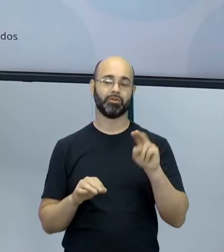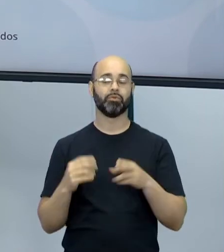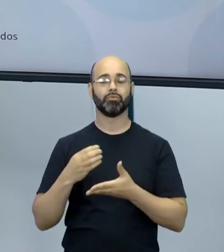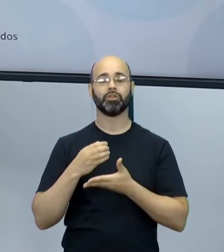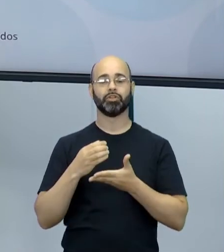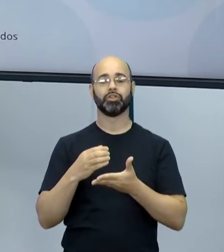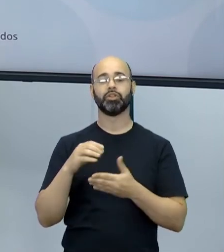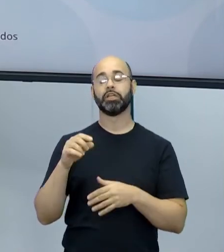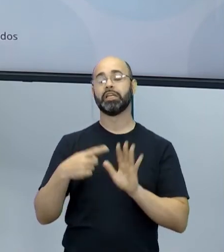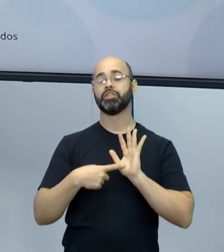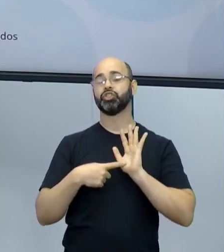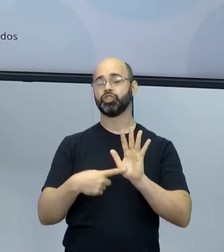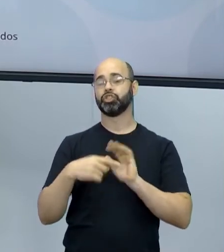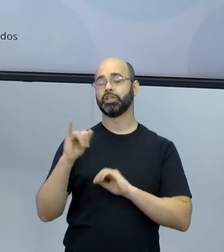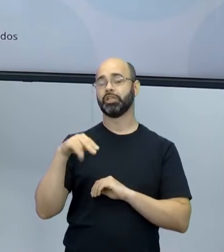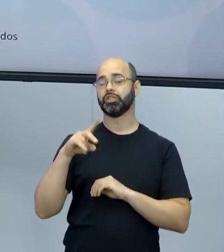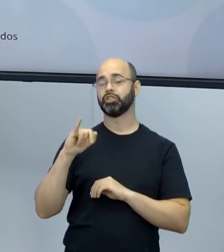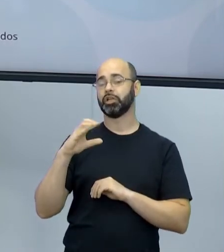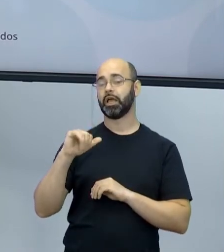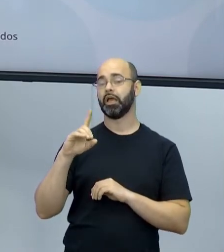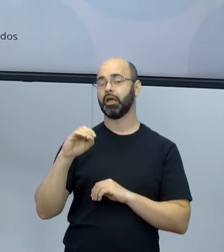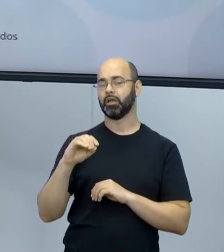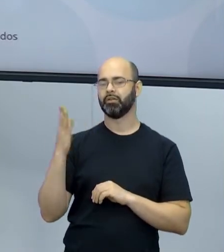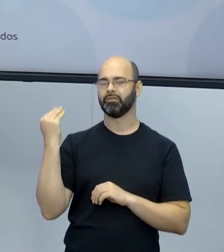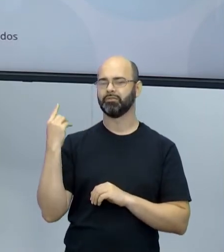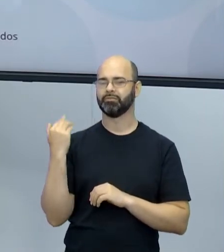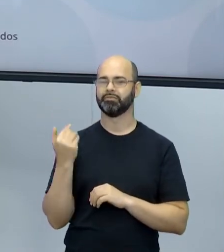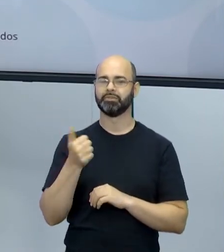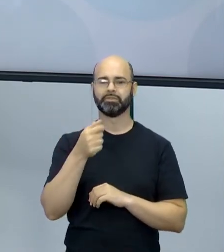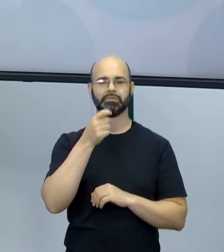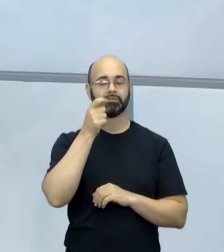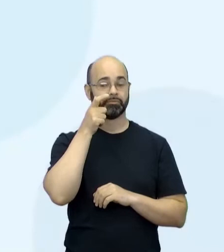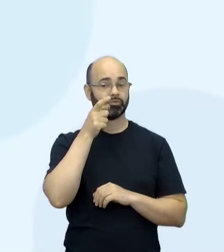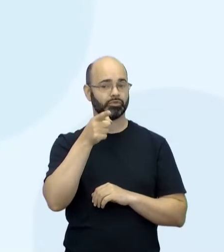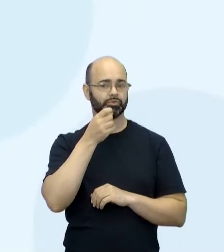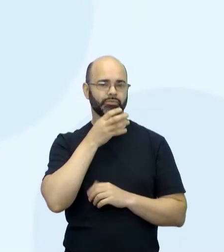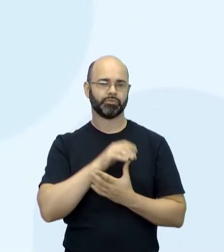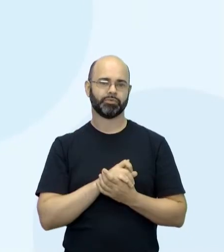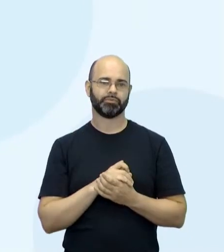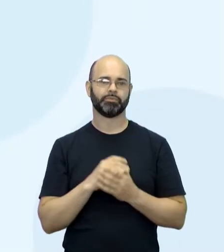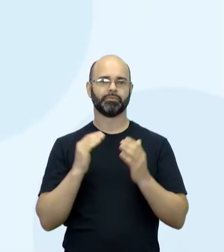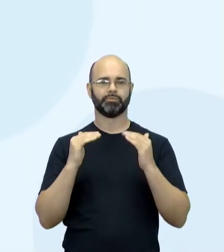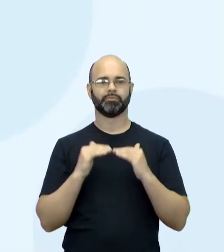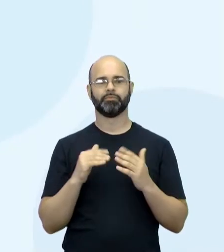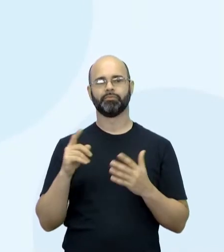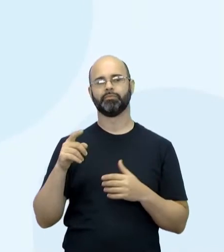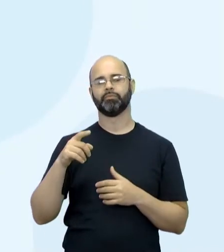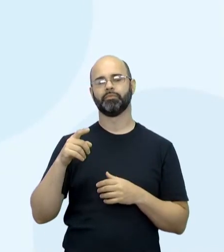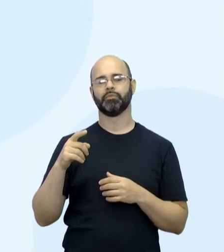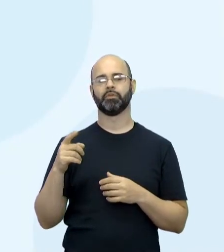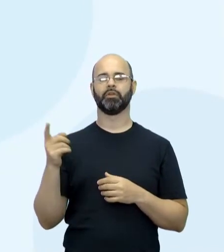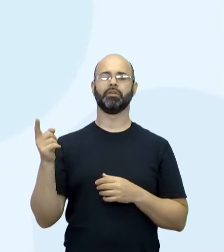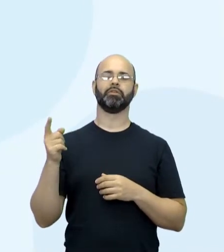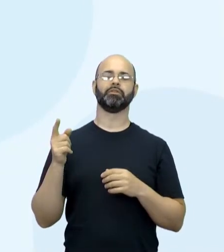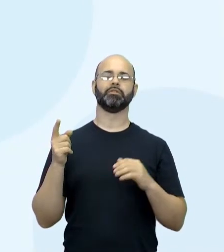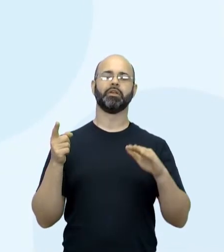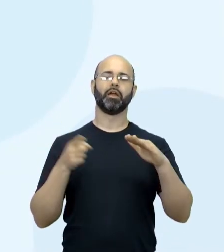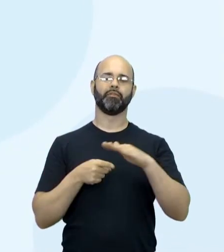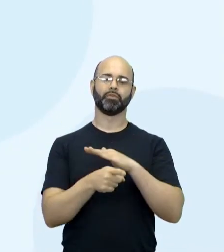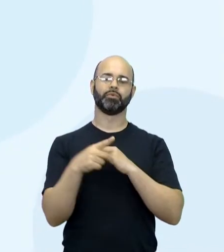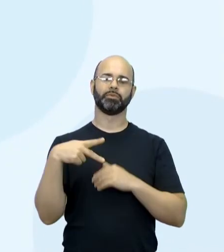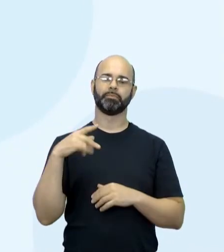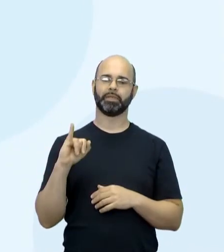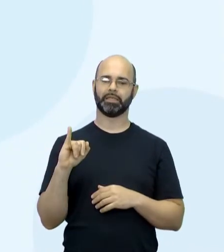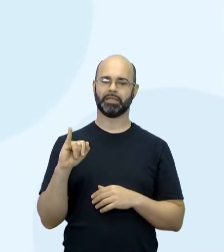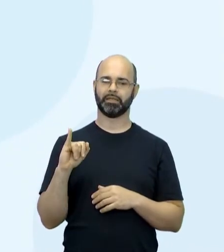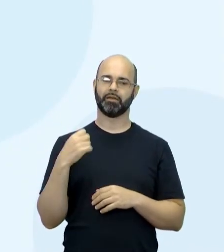Em 2017, acho que foi isso aí. Leon, Uma Jornada para Casa. As Aventuras de Pi. Gente, esse filme aí, todo